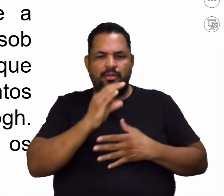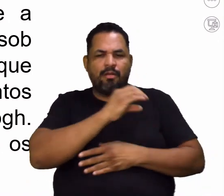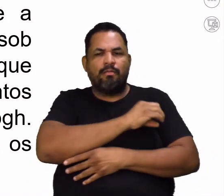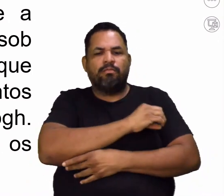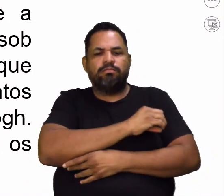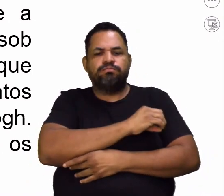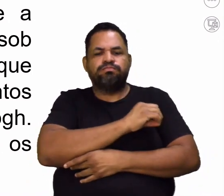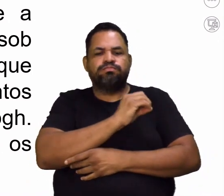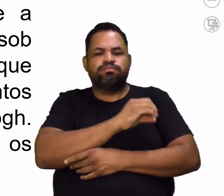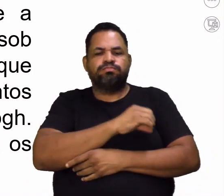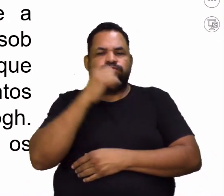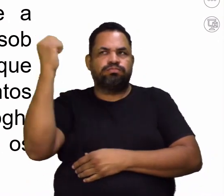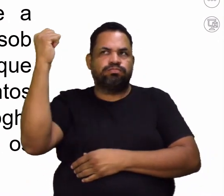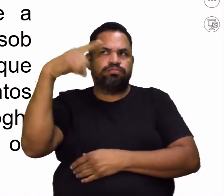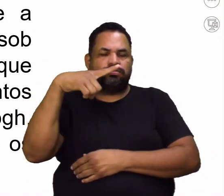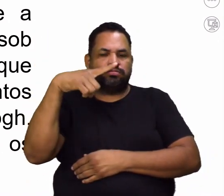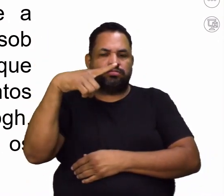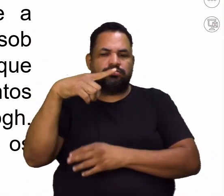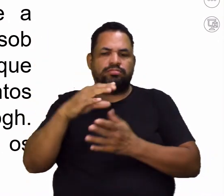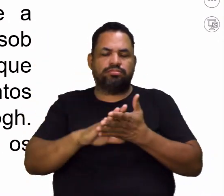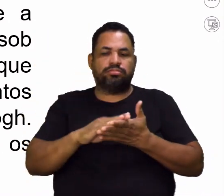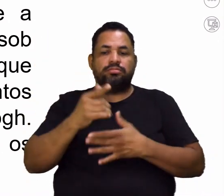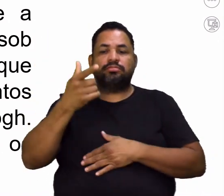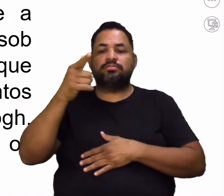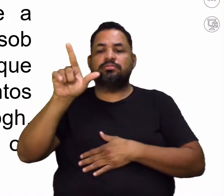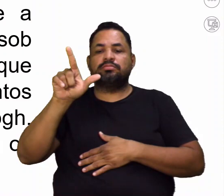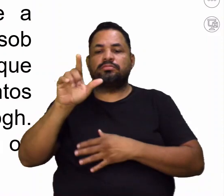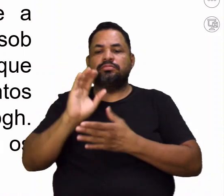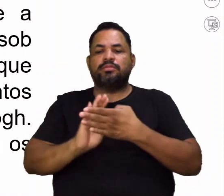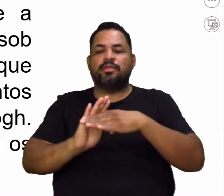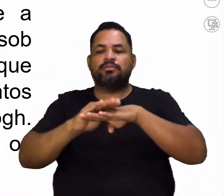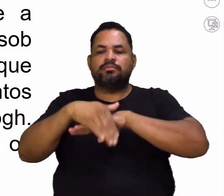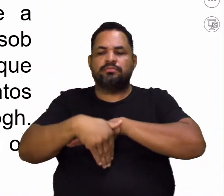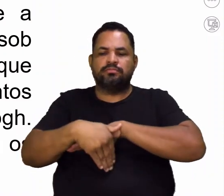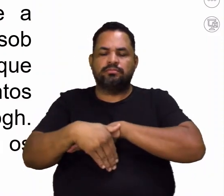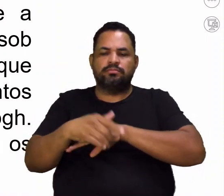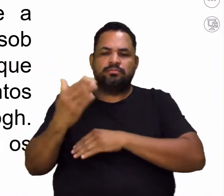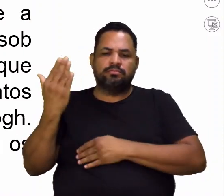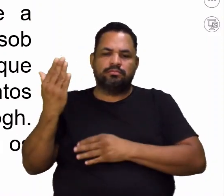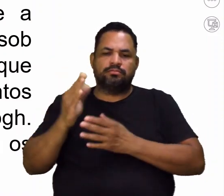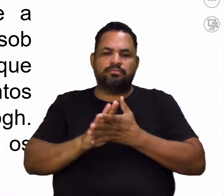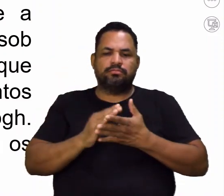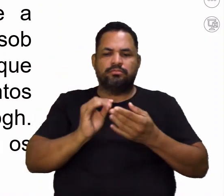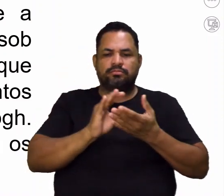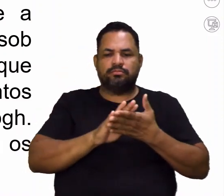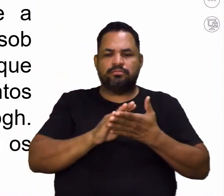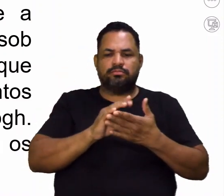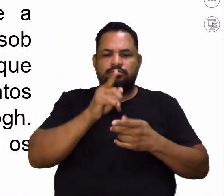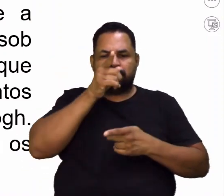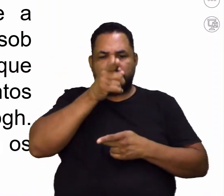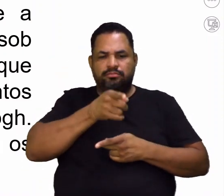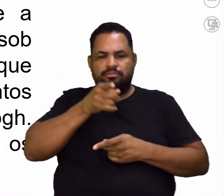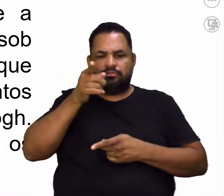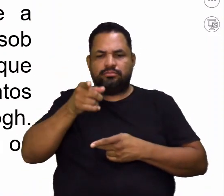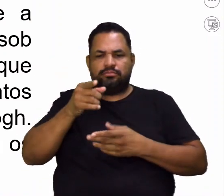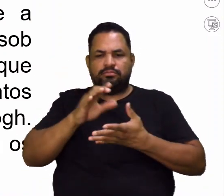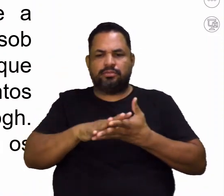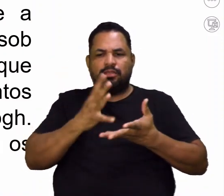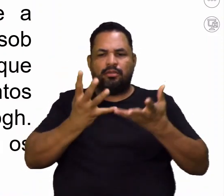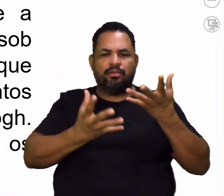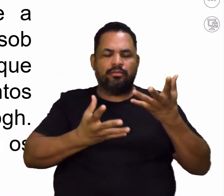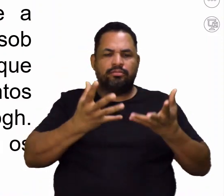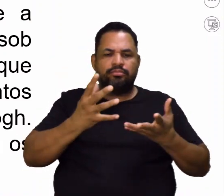do sol que é o campo de trigo a outra À noite as linhas que sugerem Labaredas